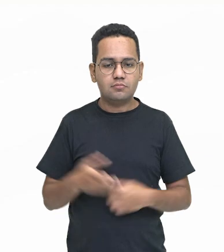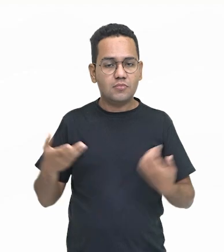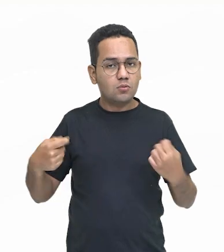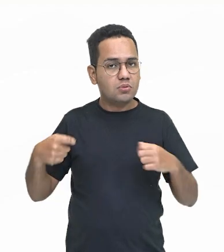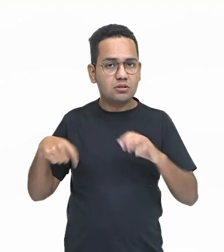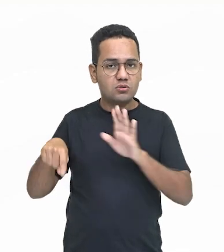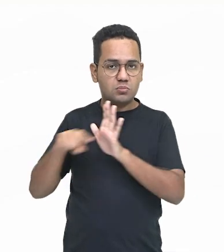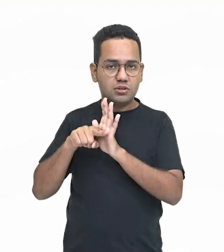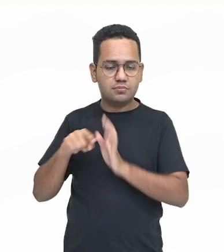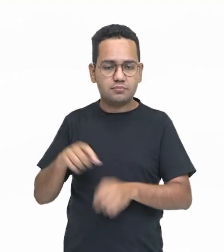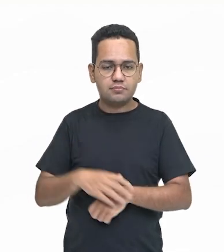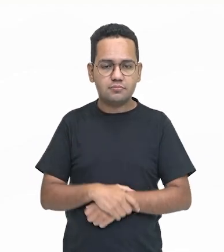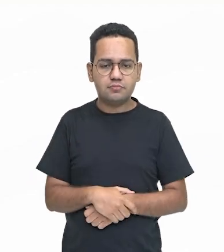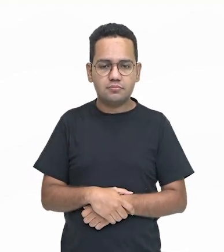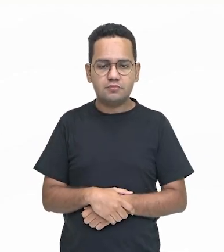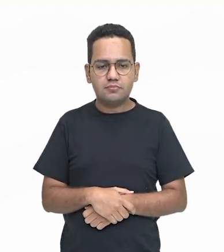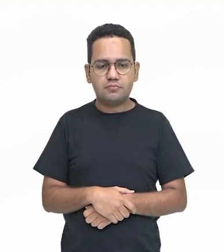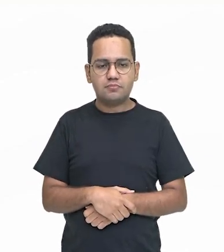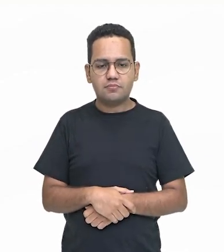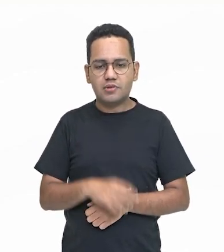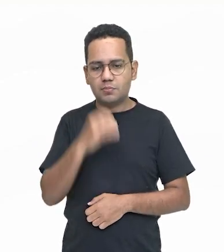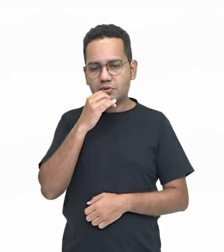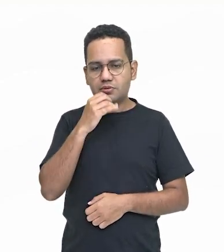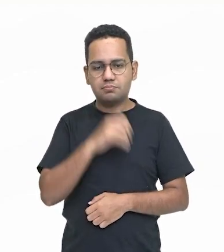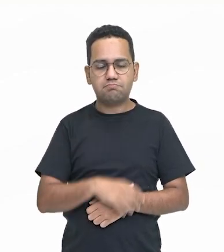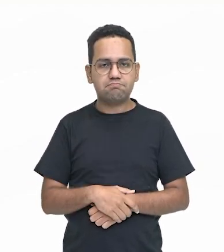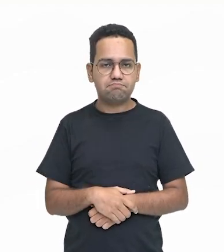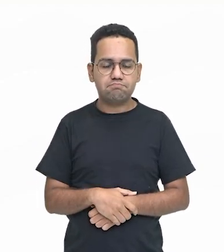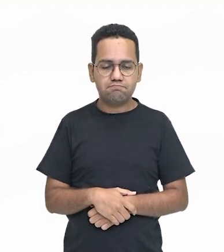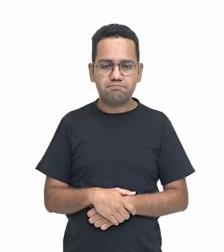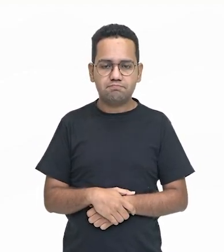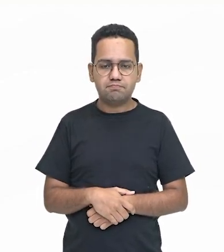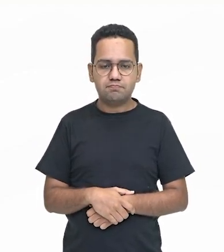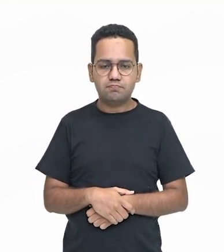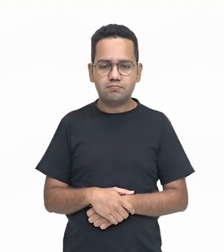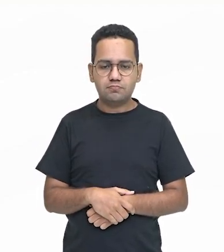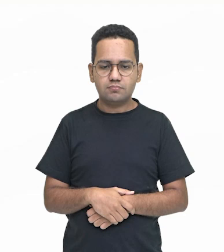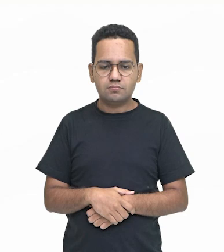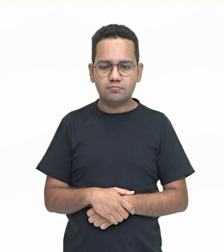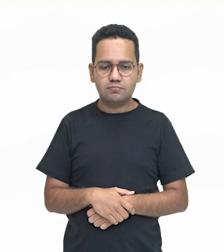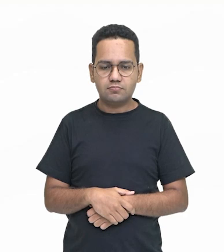só. Se eu tirar 30 de 150,